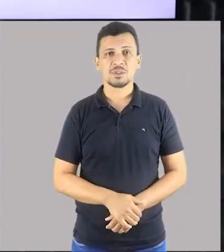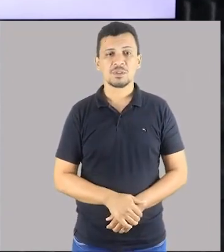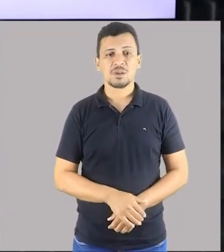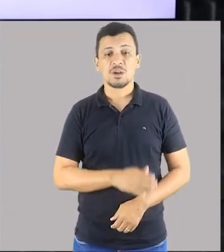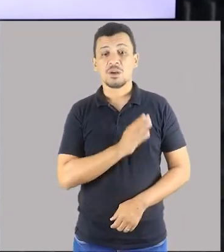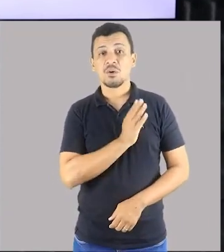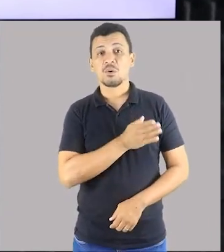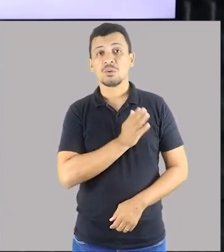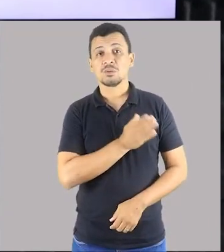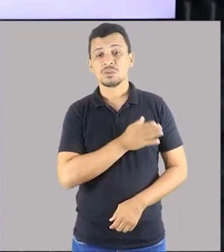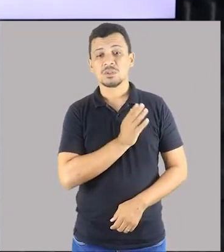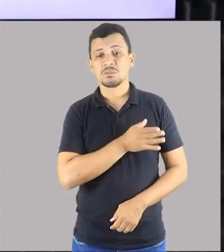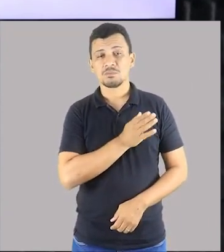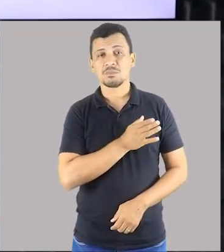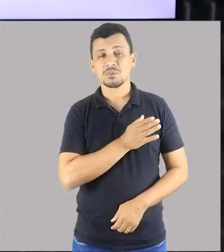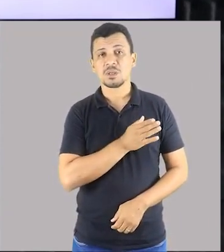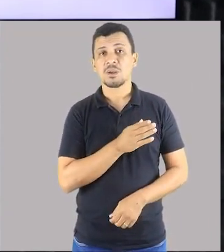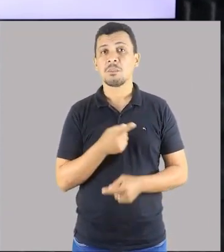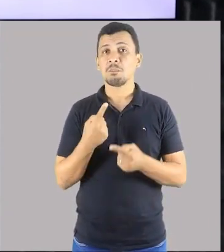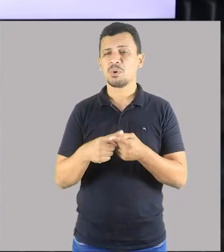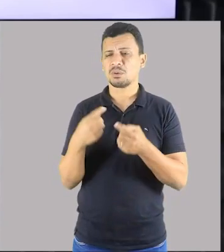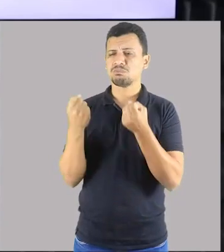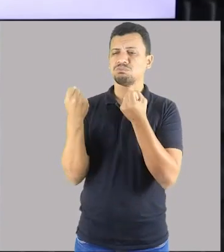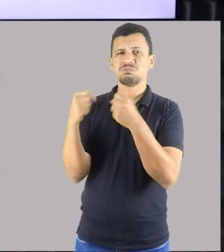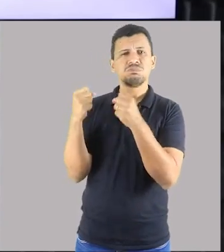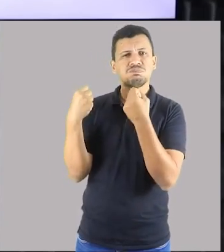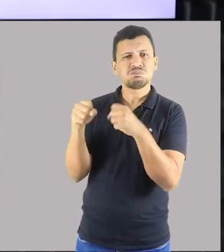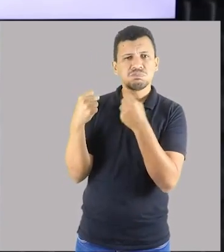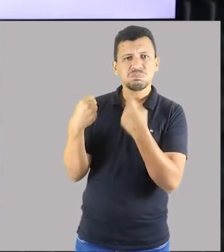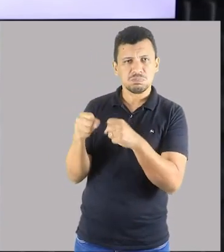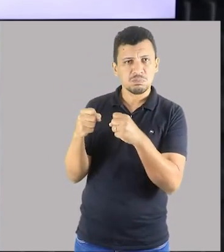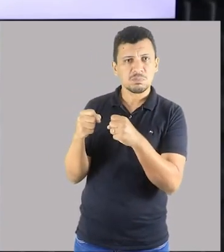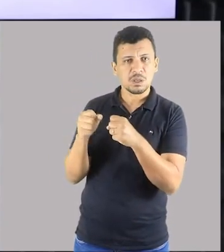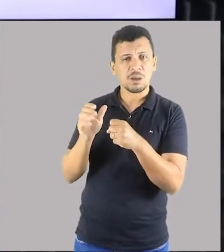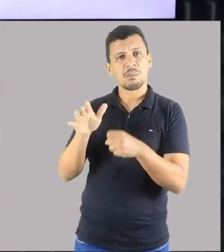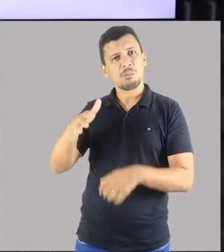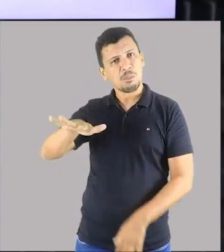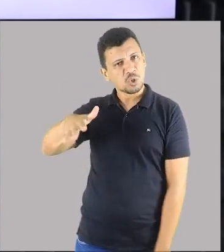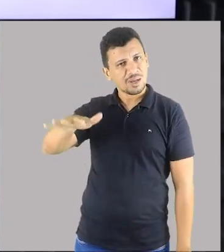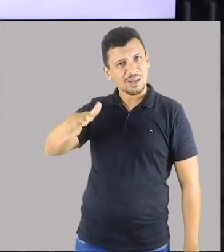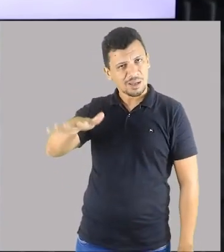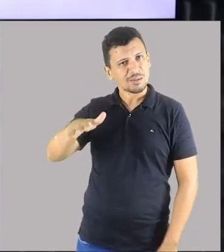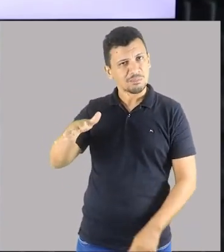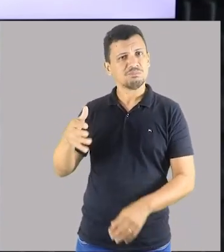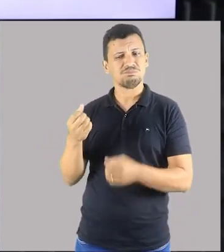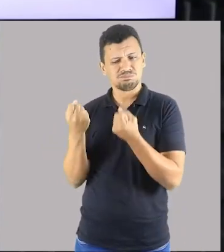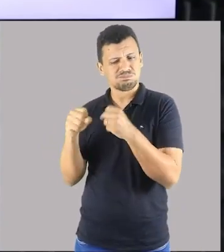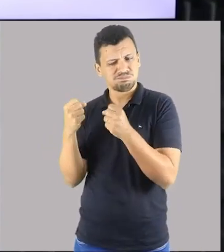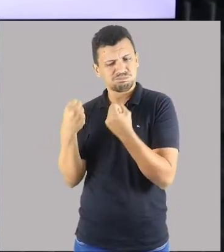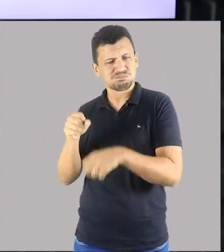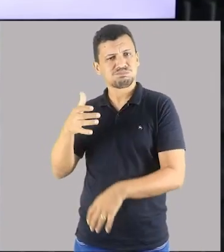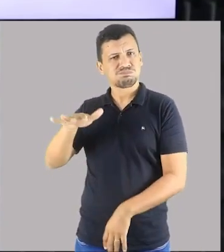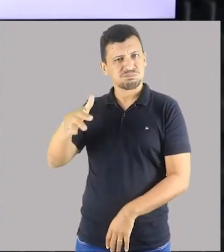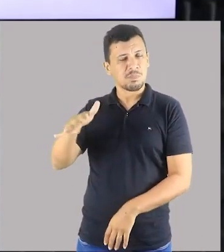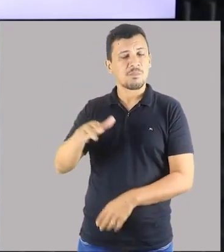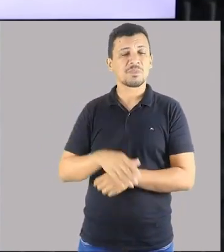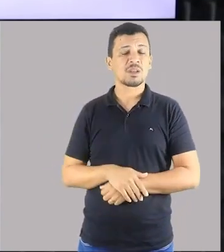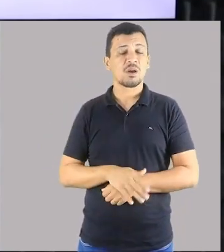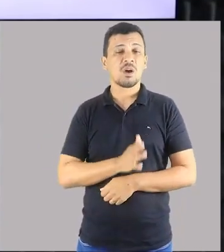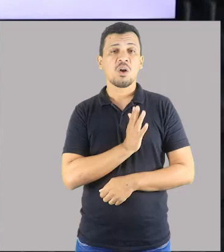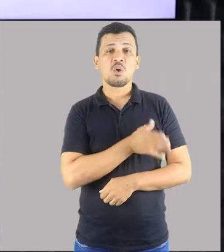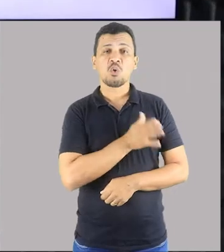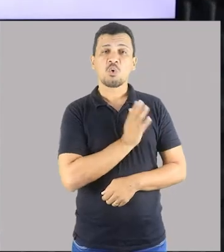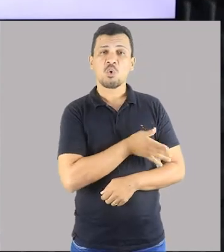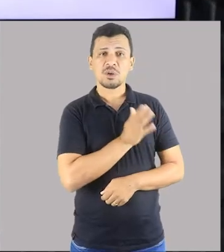vai, como o exercício ele é de intensidade moderada, tá? O coração ele